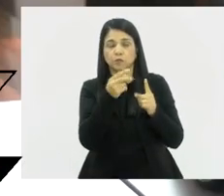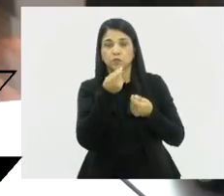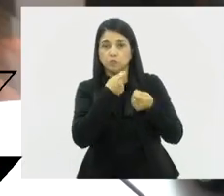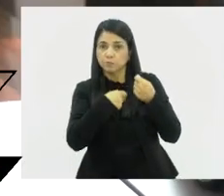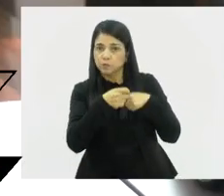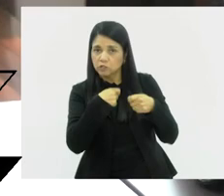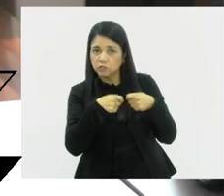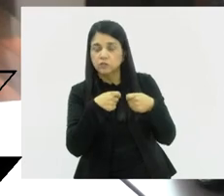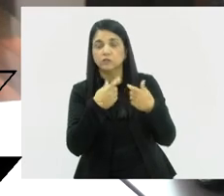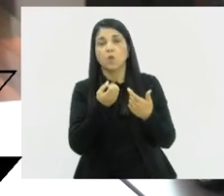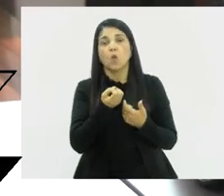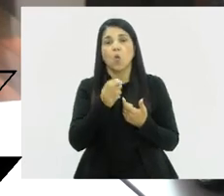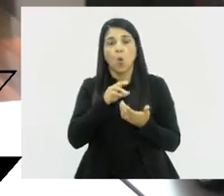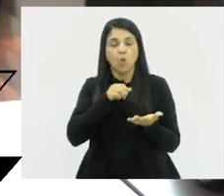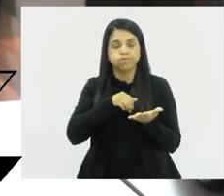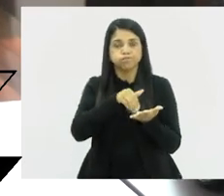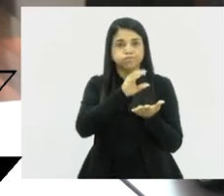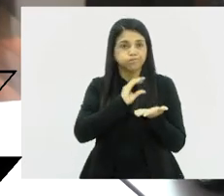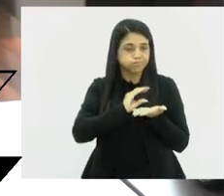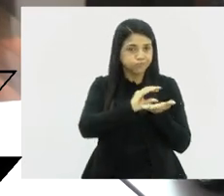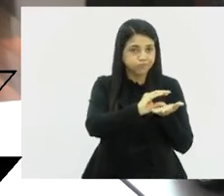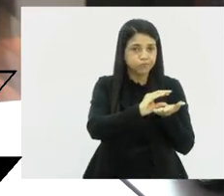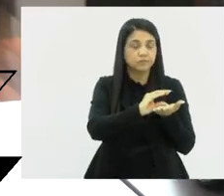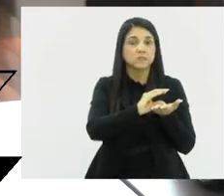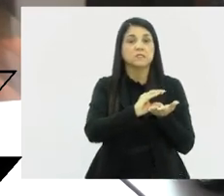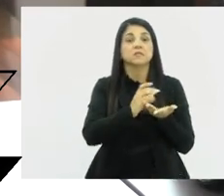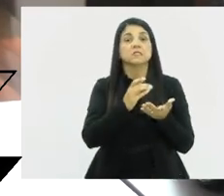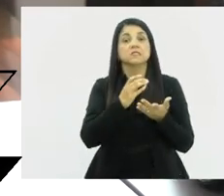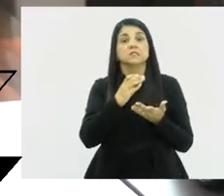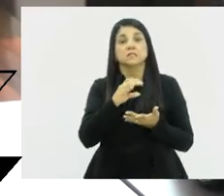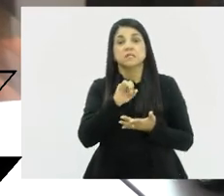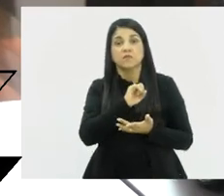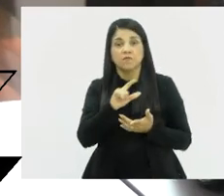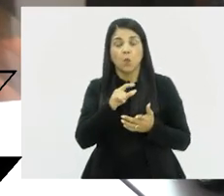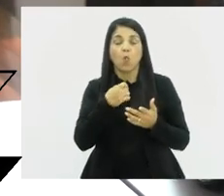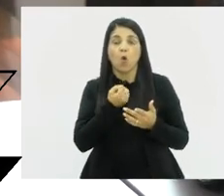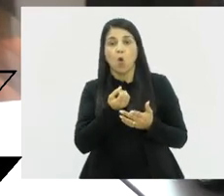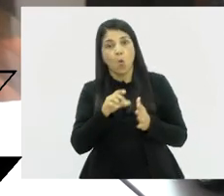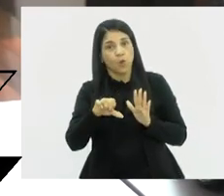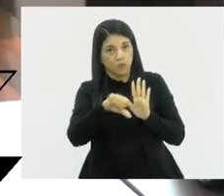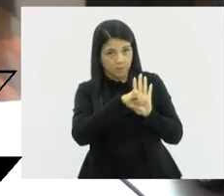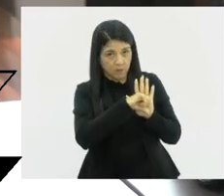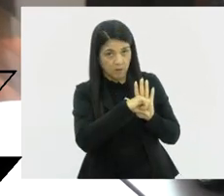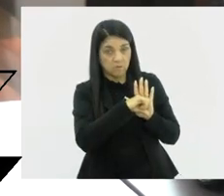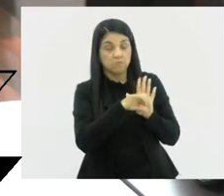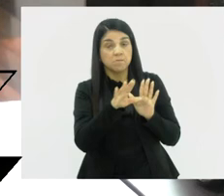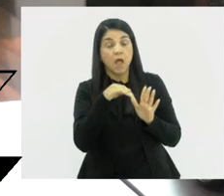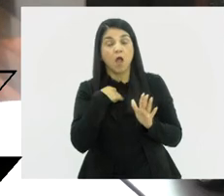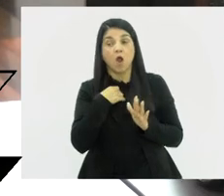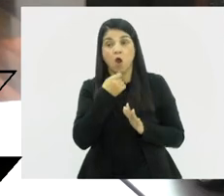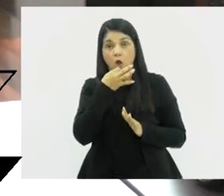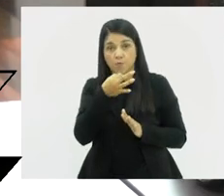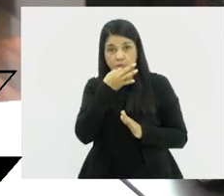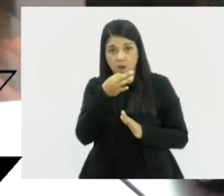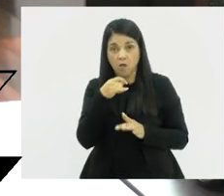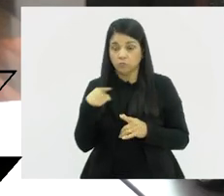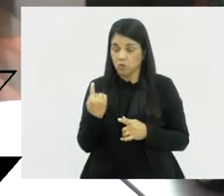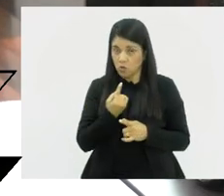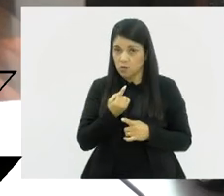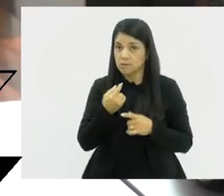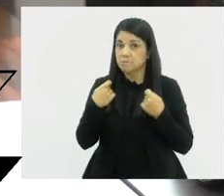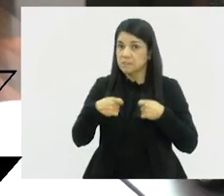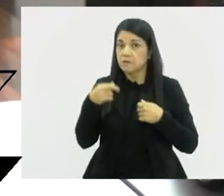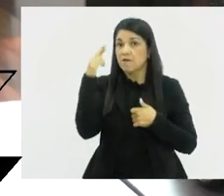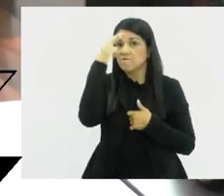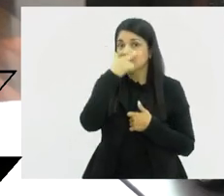administrativo, indenizações cíveis ou até criminais mesmo. Mas eu acho que, deputado, na nossa opinião, é importante que haja uma fiscalização sobre